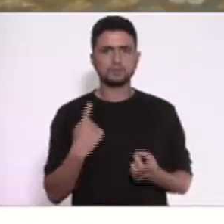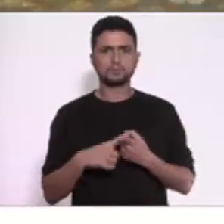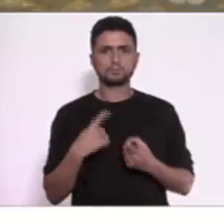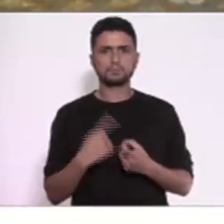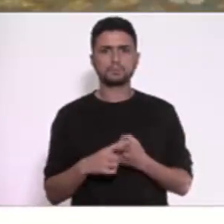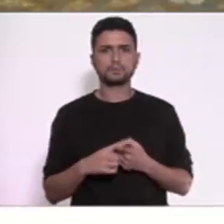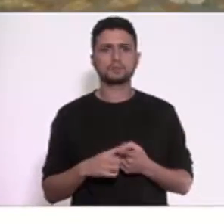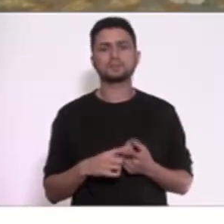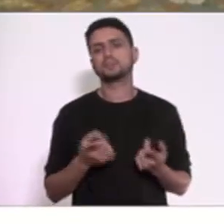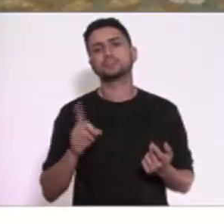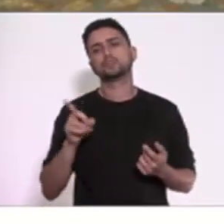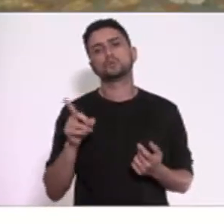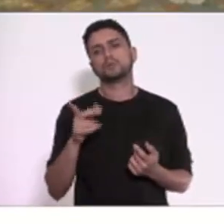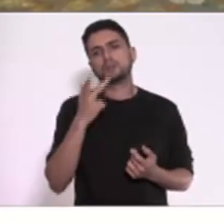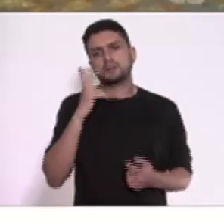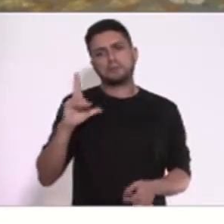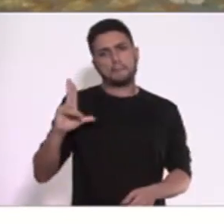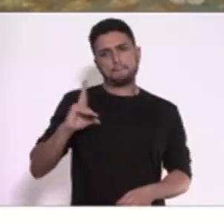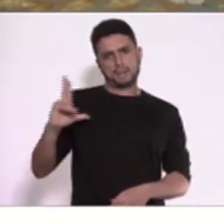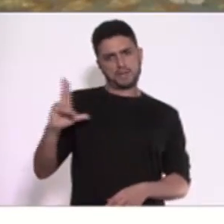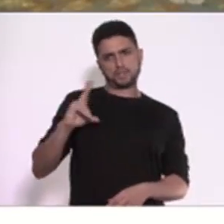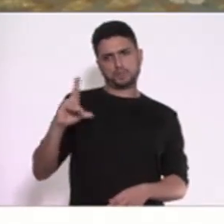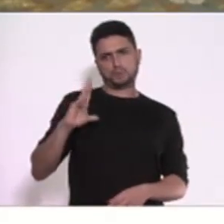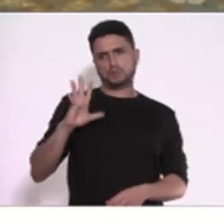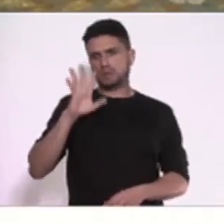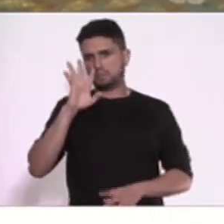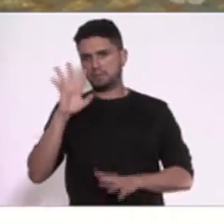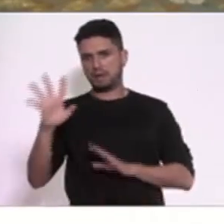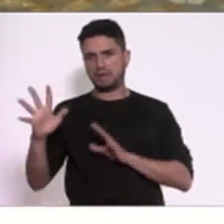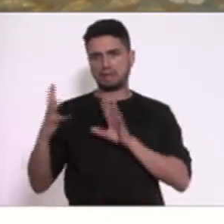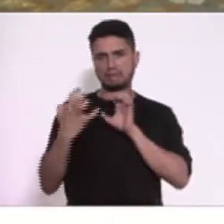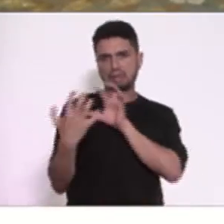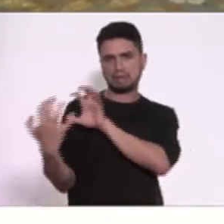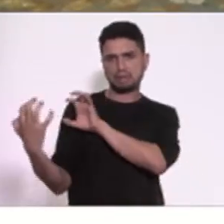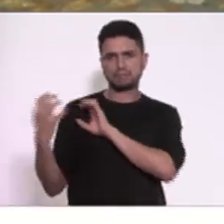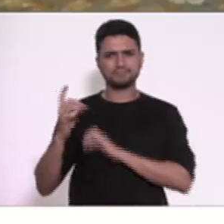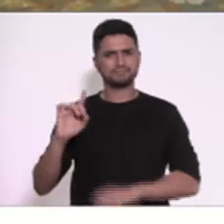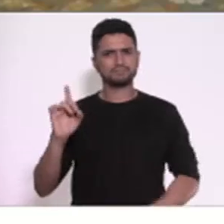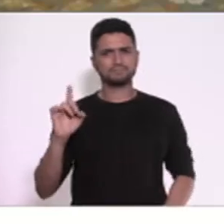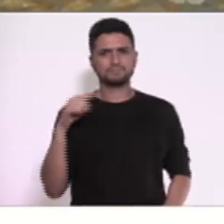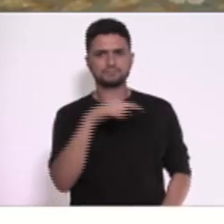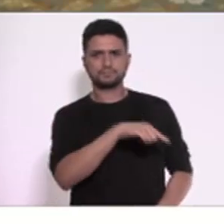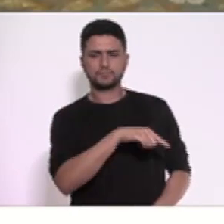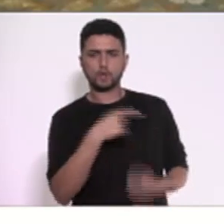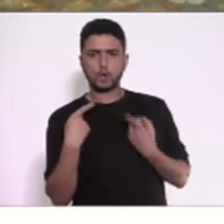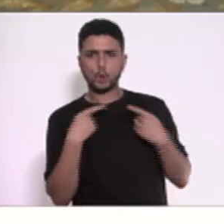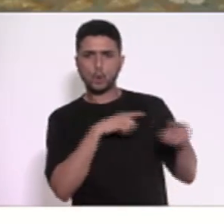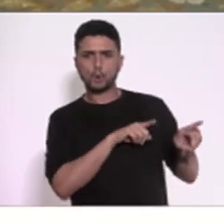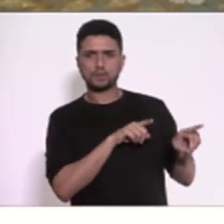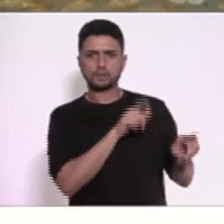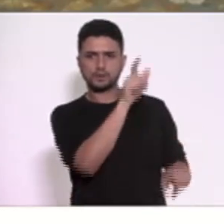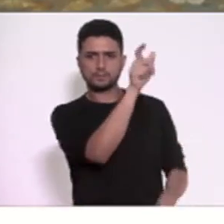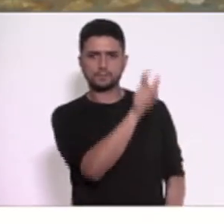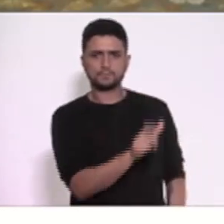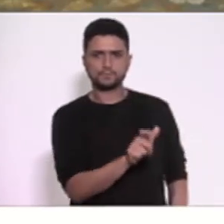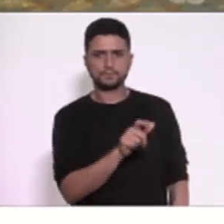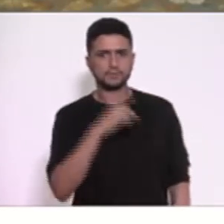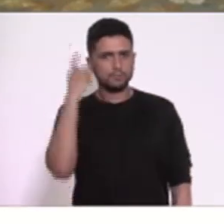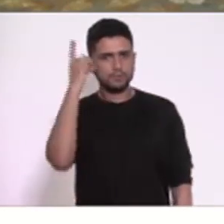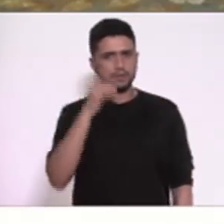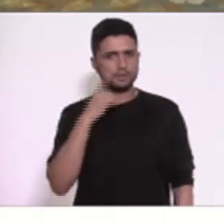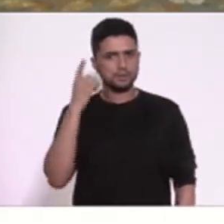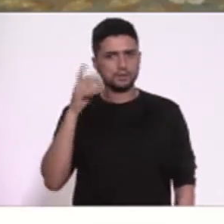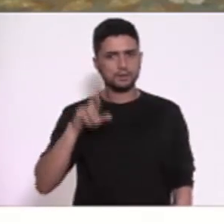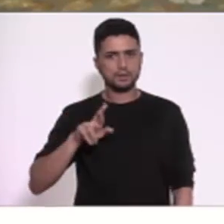se trata de ataques pessoais somente feitos à deputada Renata Souza, num arremedo